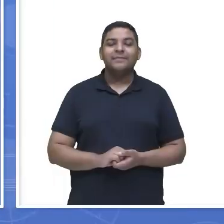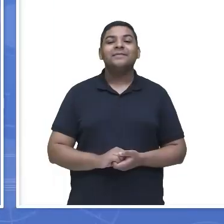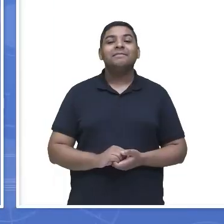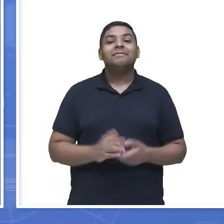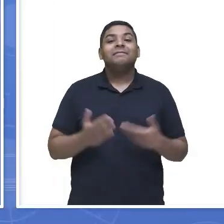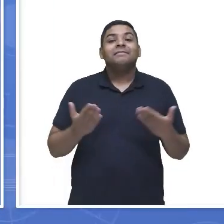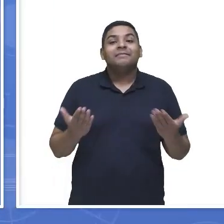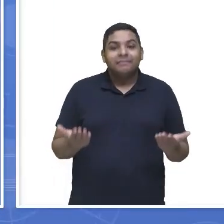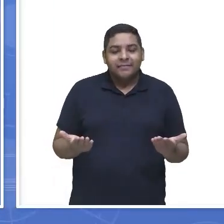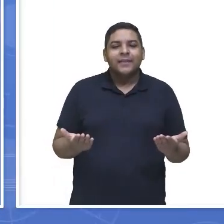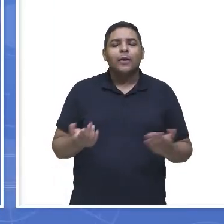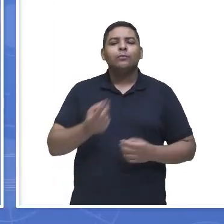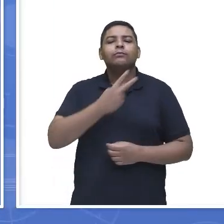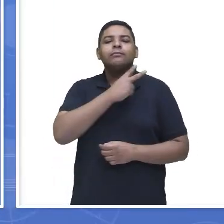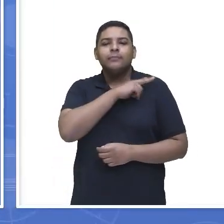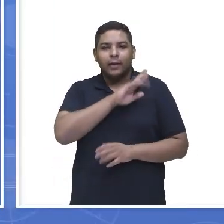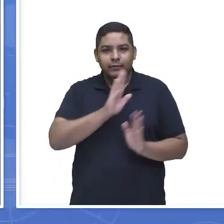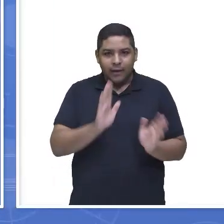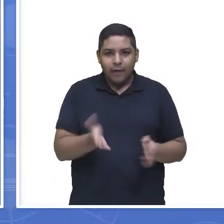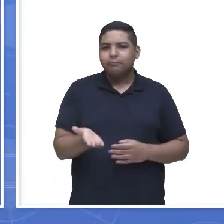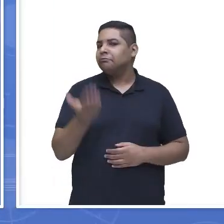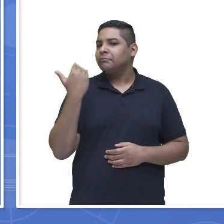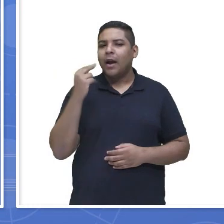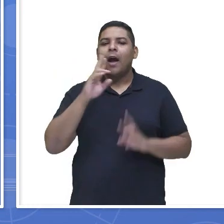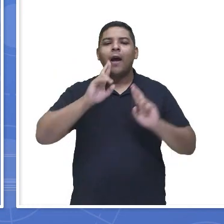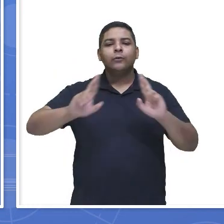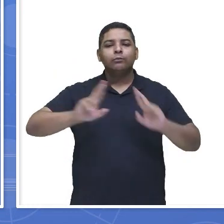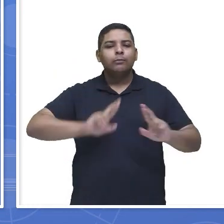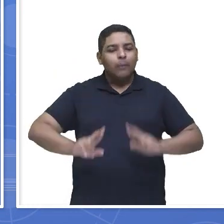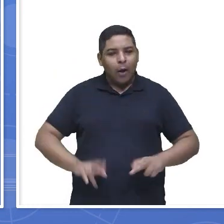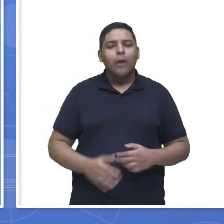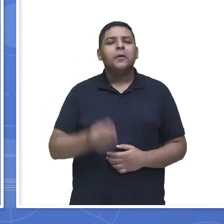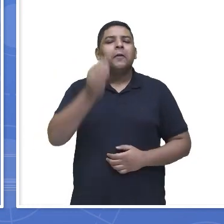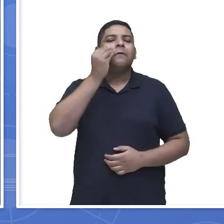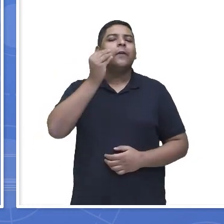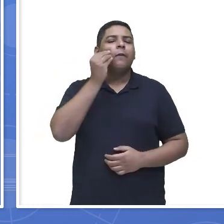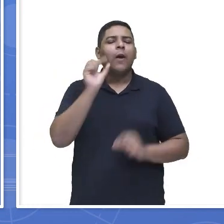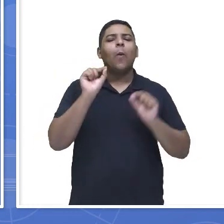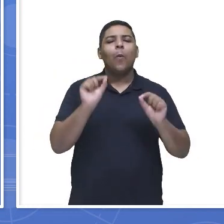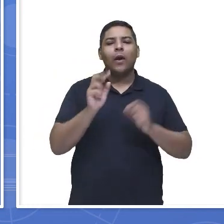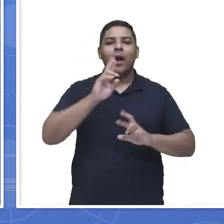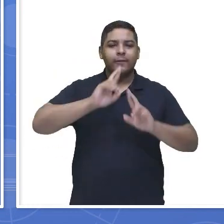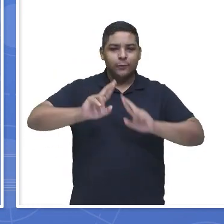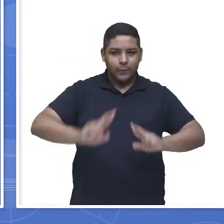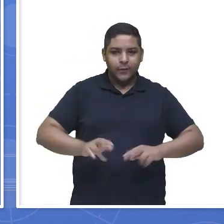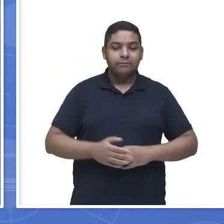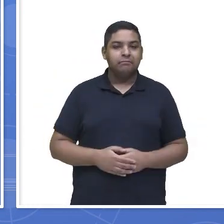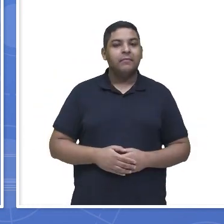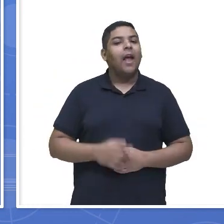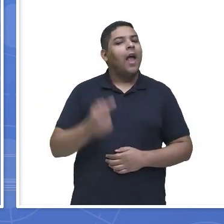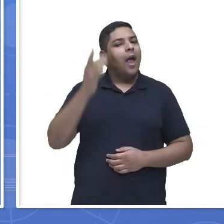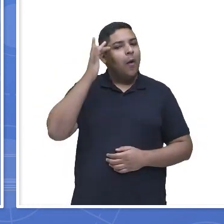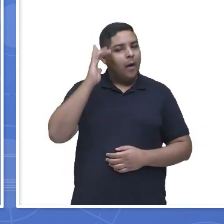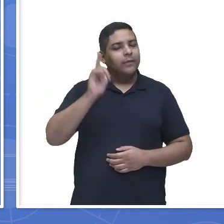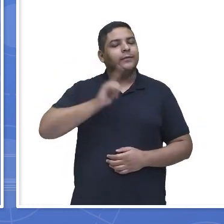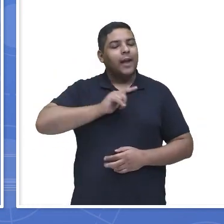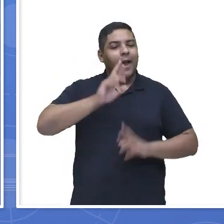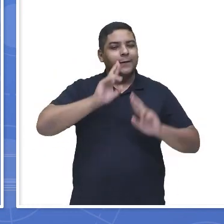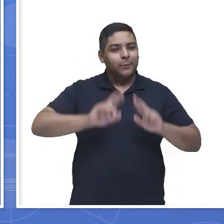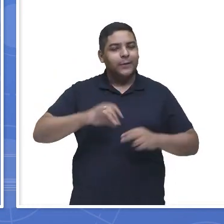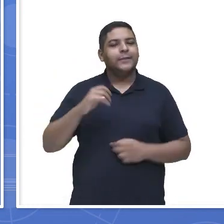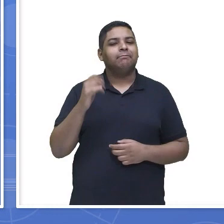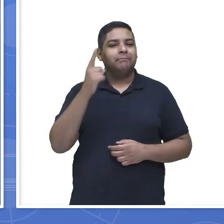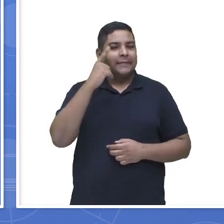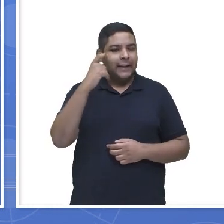E então, segunda série, vamos lá para nossas respostas? Vamos ver o que vocês responderam aí? Eu acredito que tem resposta bem interessante aí.